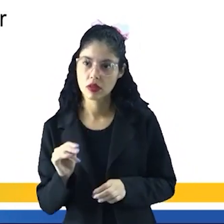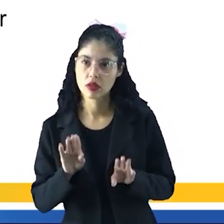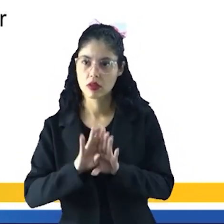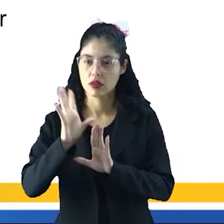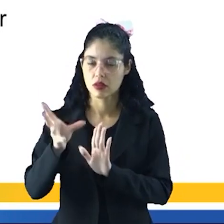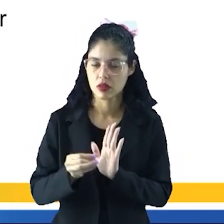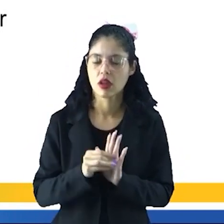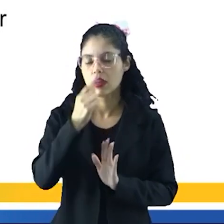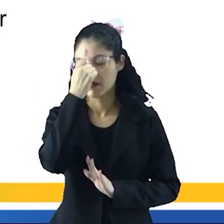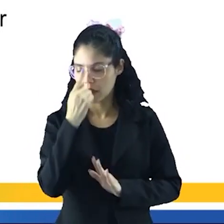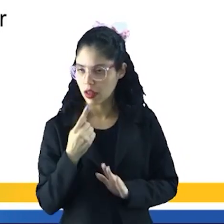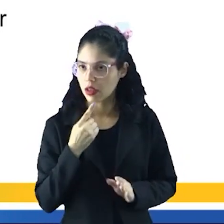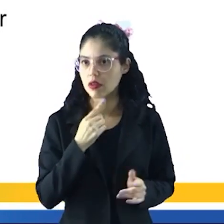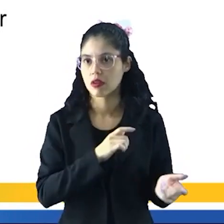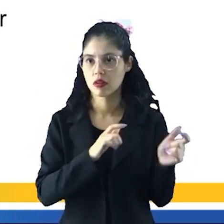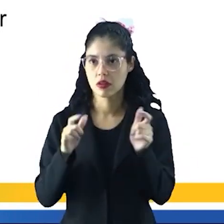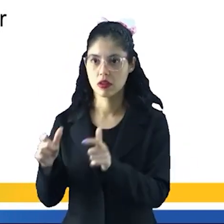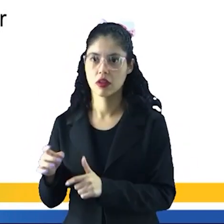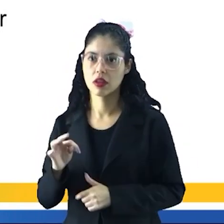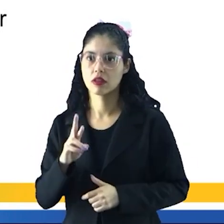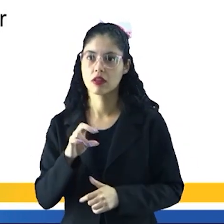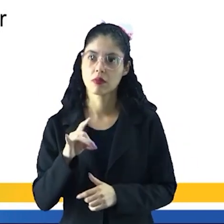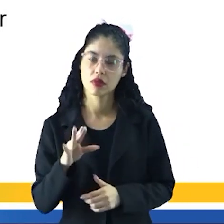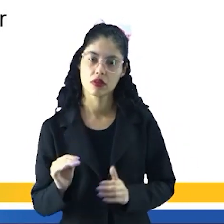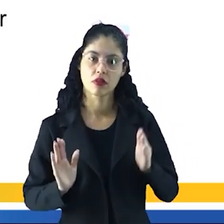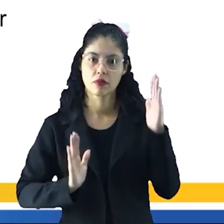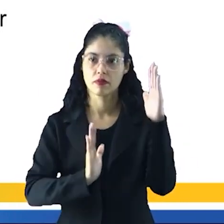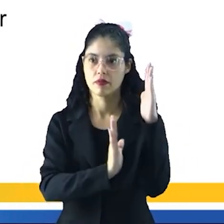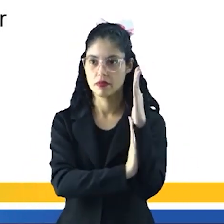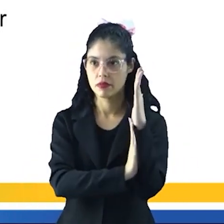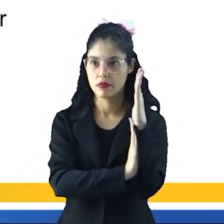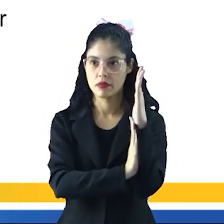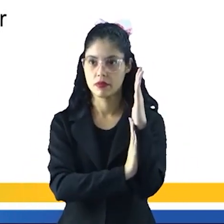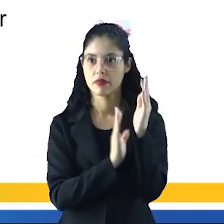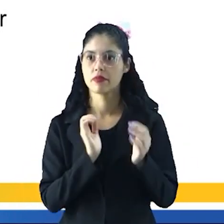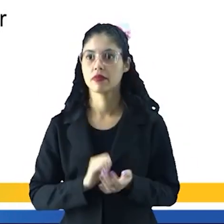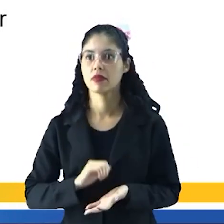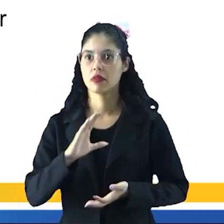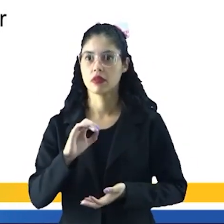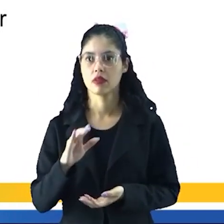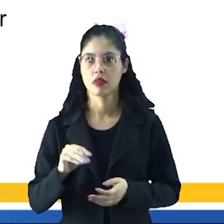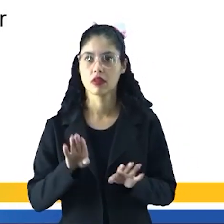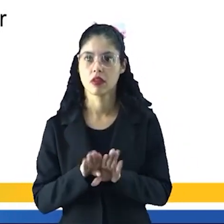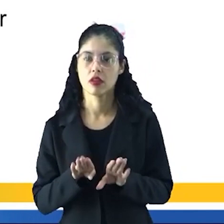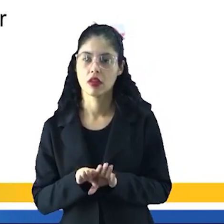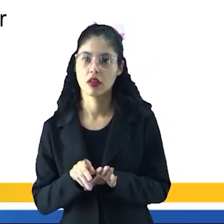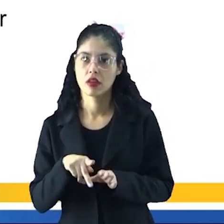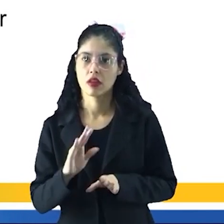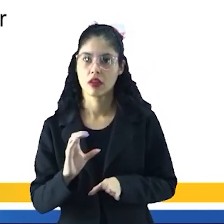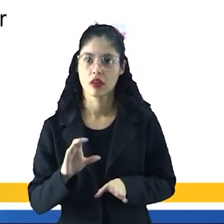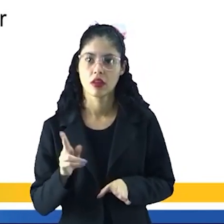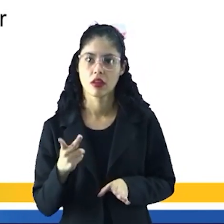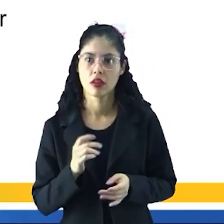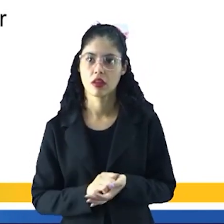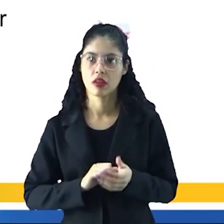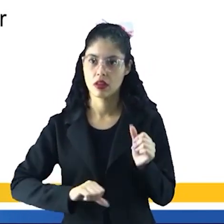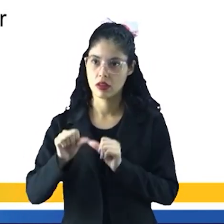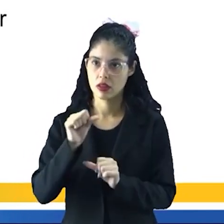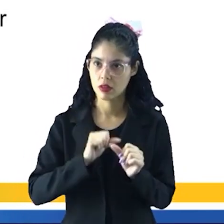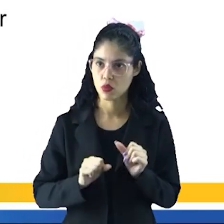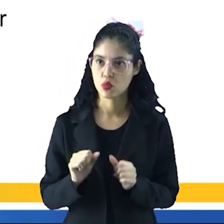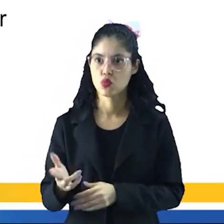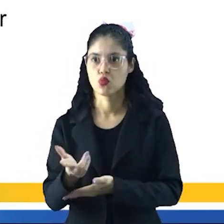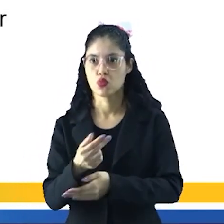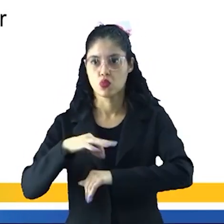ou colocando imagens de espaços tridimensionais em paredes. Klock centra sua prática na transformação de